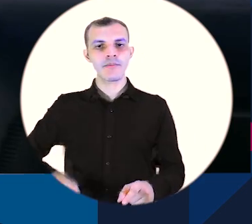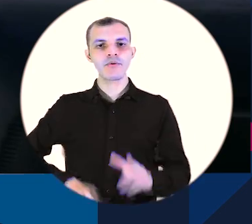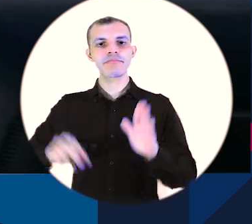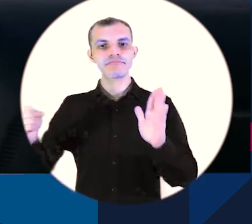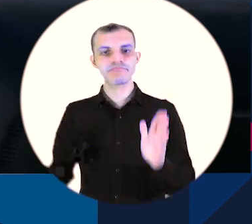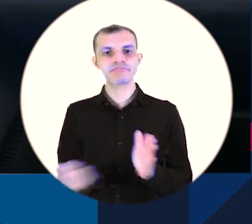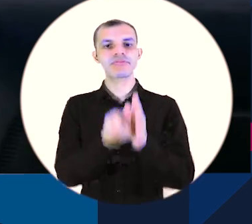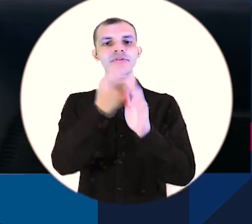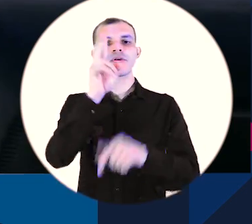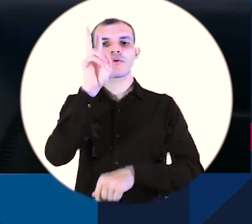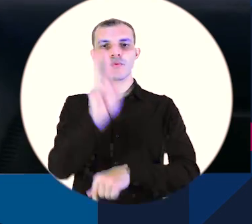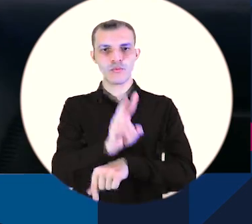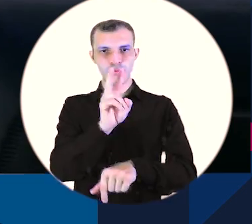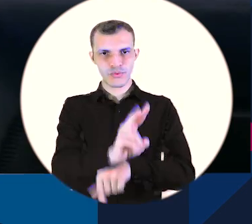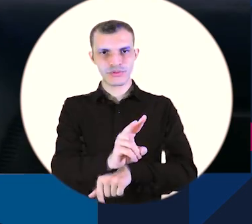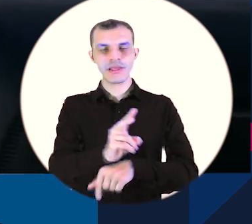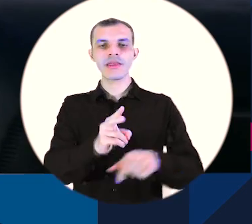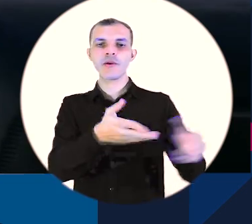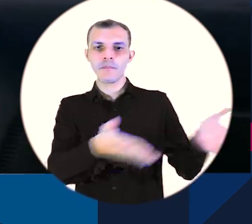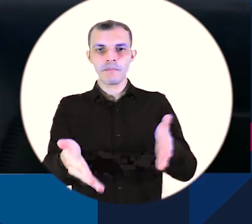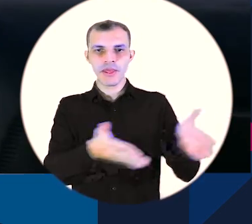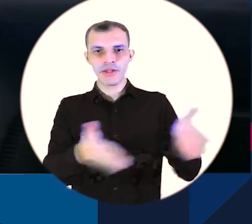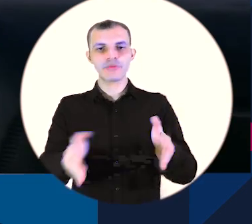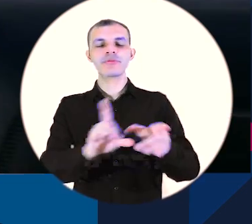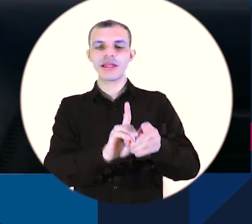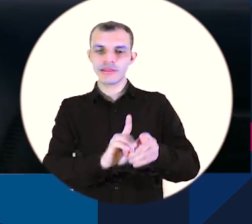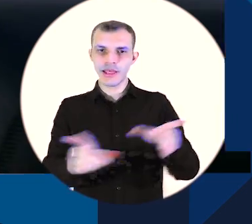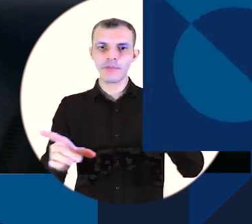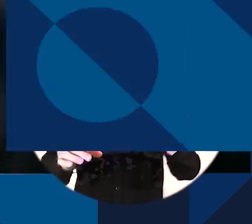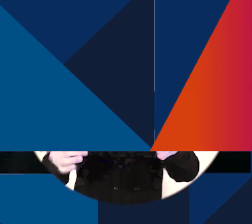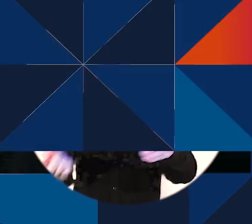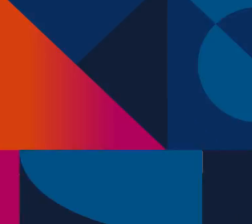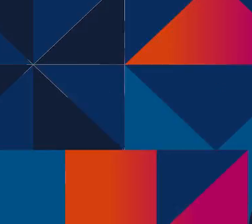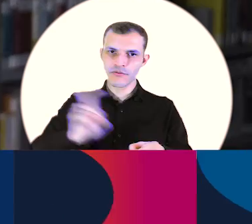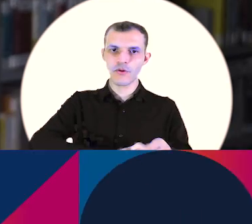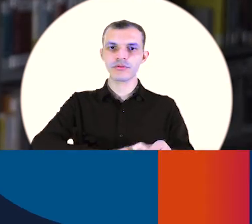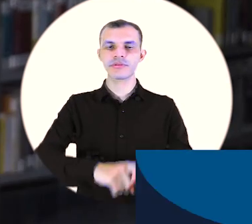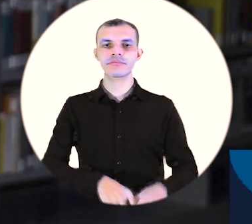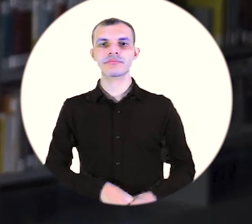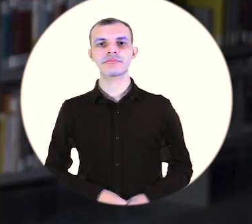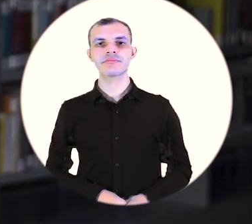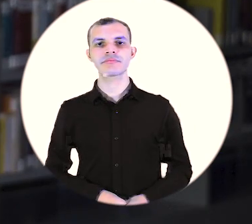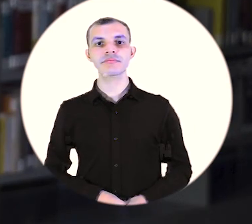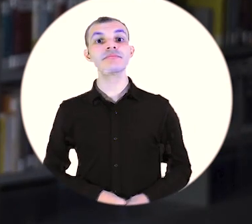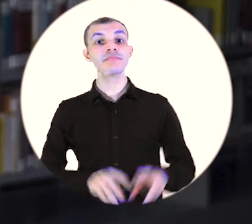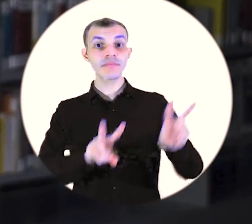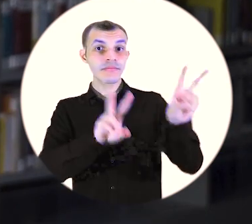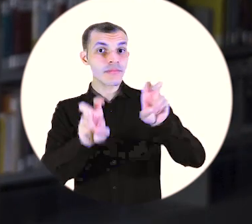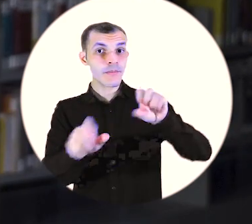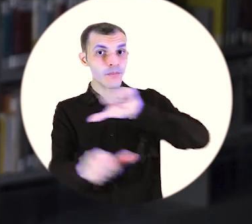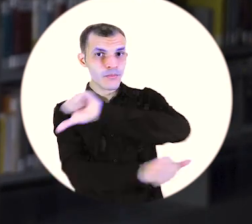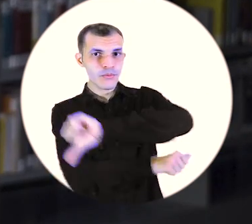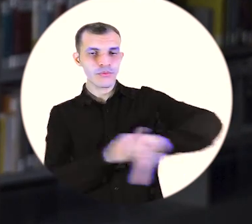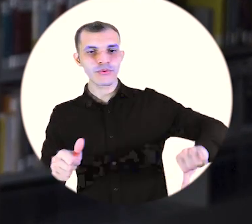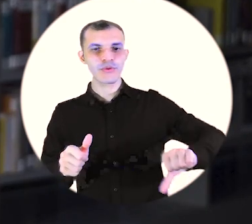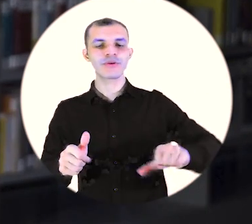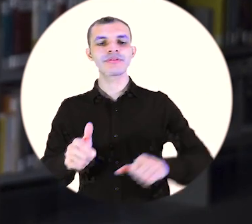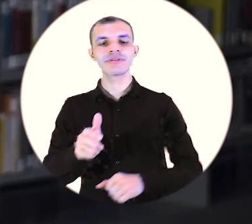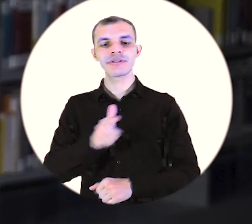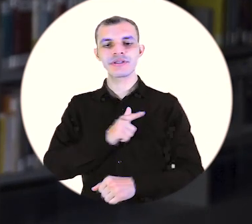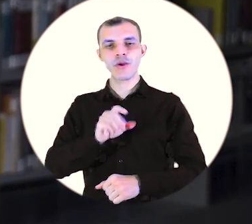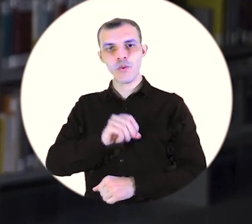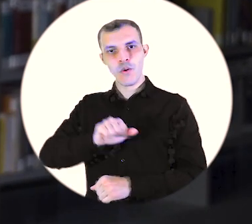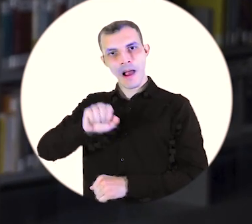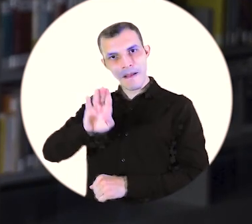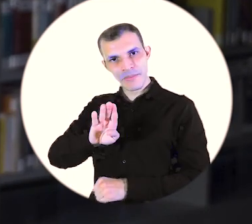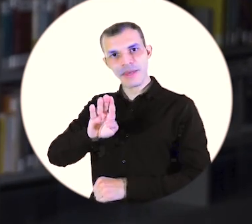relevância histórica no Brasil, inclusive no processo de redemocratização. Mudando de assunto, a OAB Nacional participou